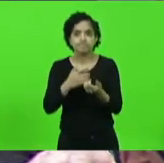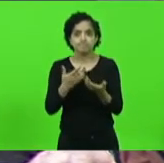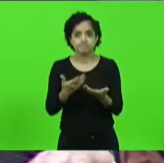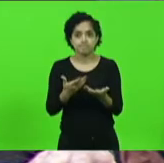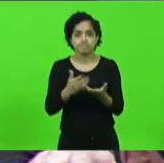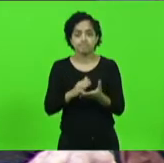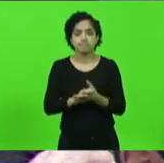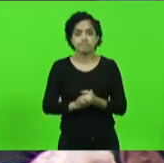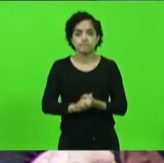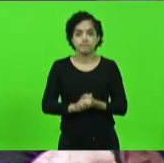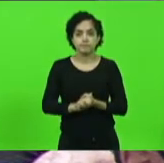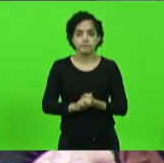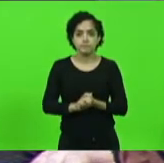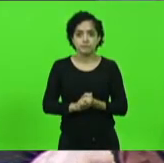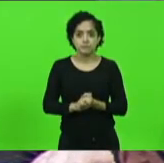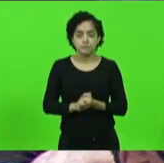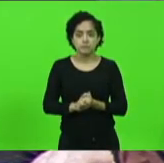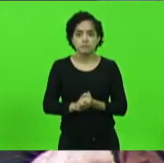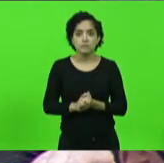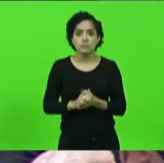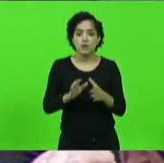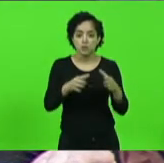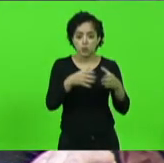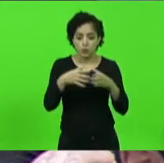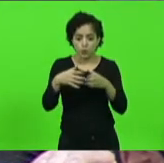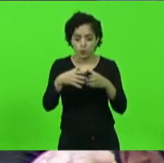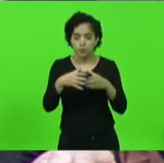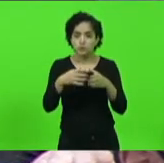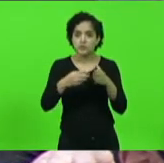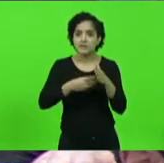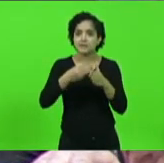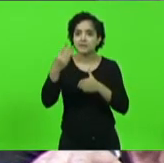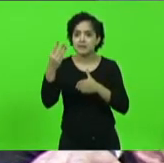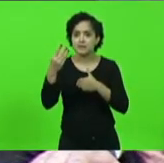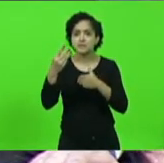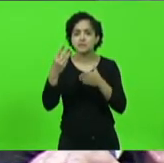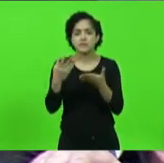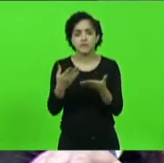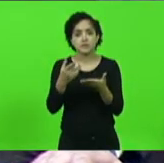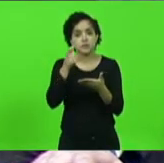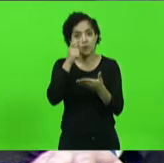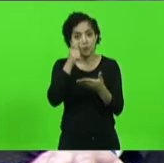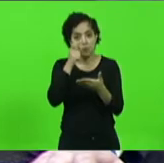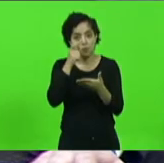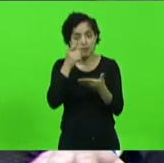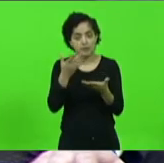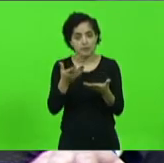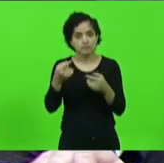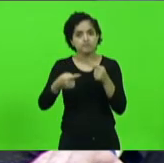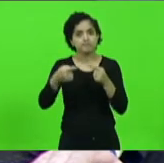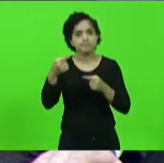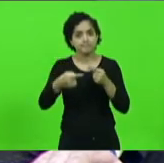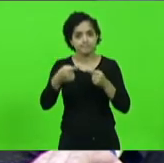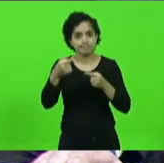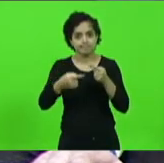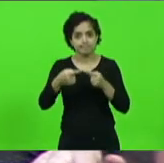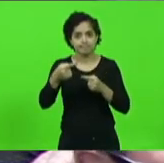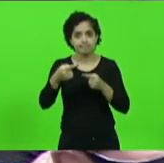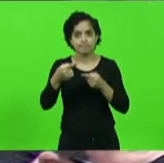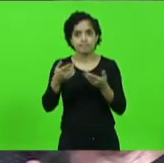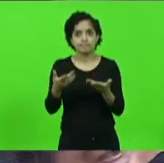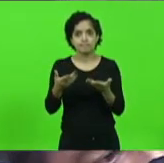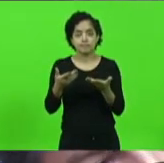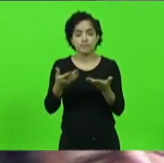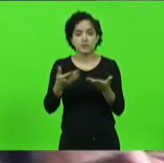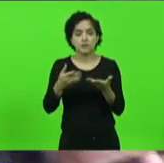categoria. A categoria já teve 3 vezes aqui, atravessou o Estado para acompanhar isso. E ferve com o nervo de todo